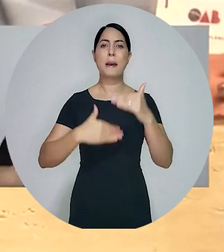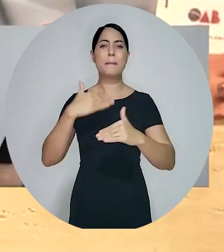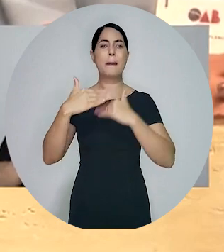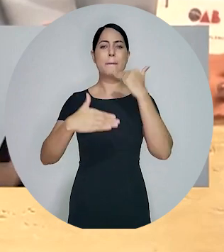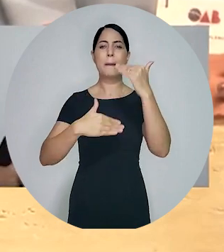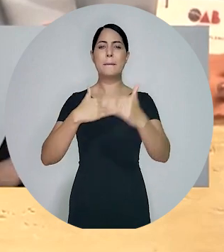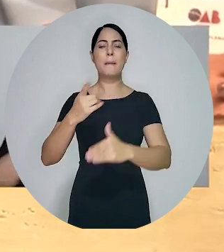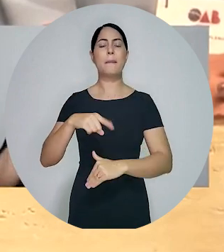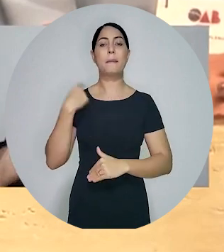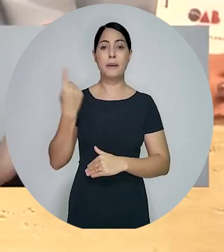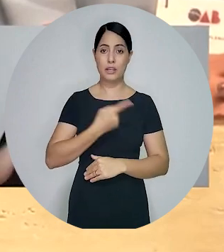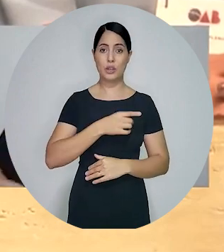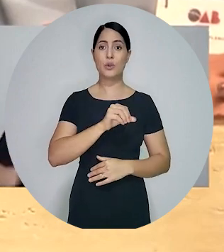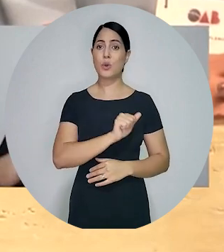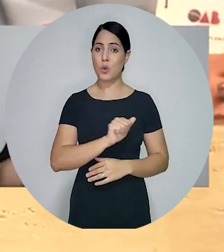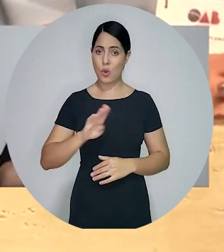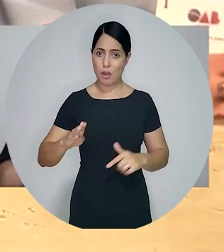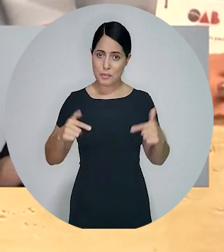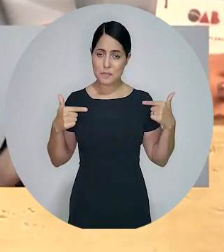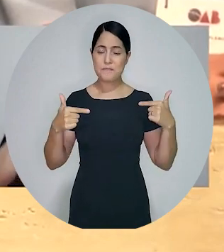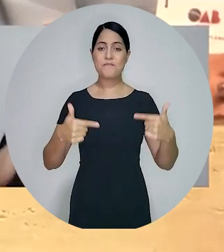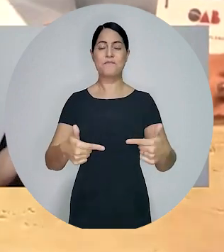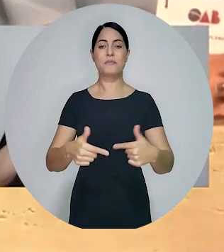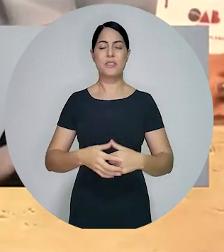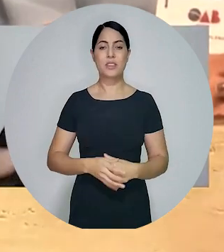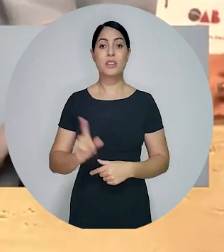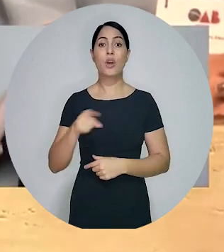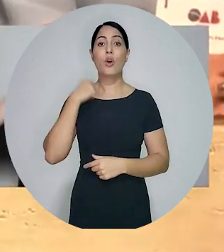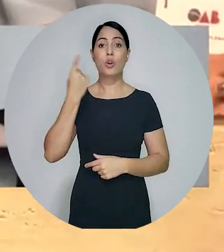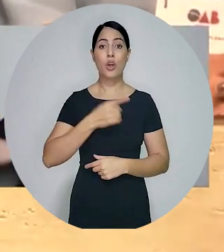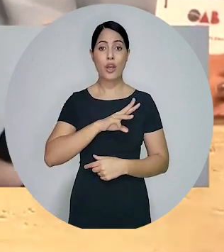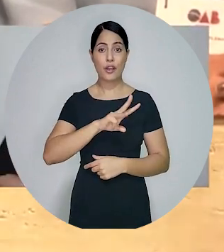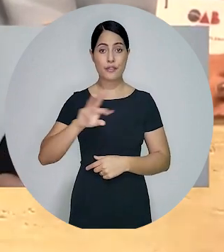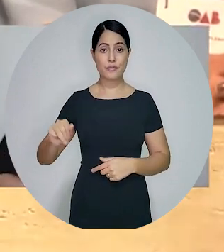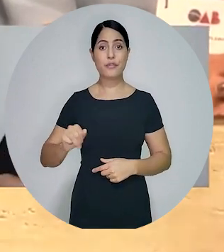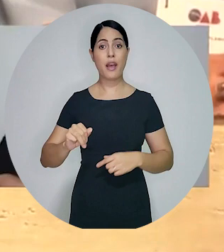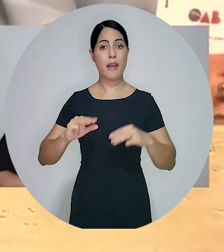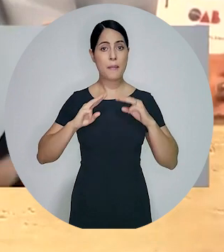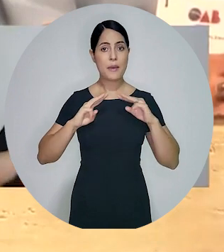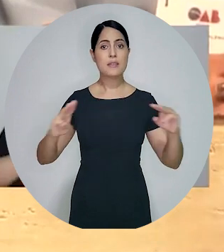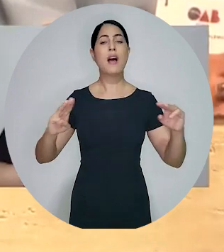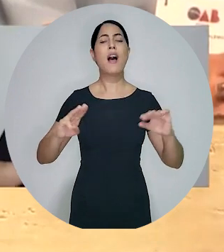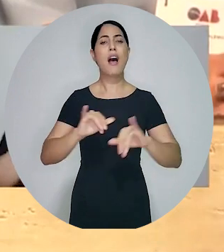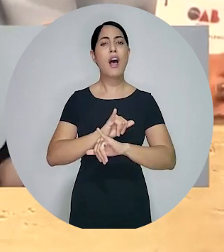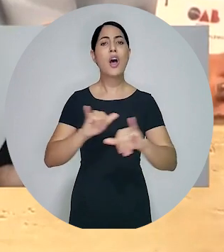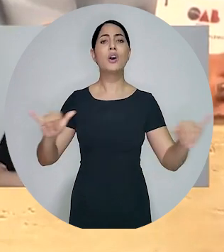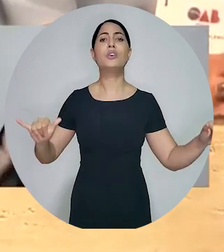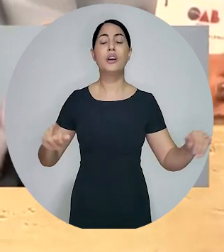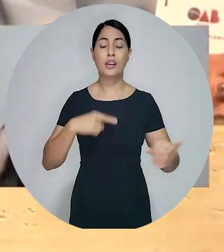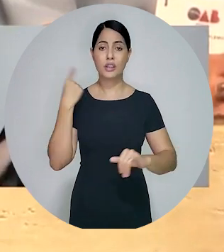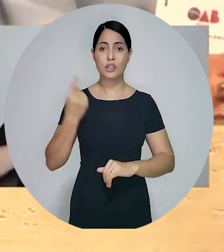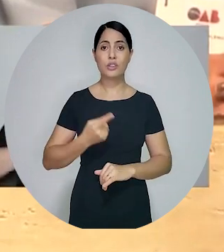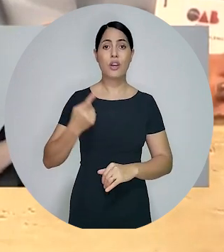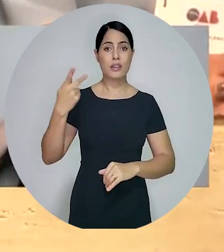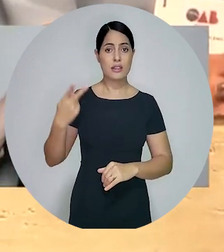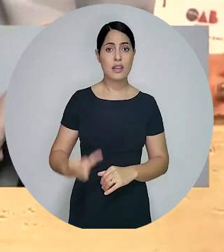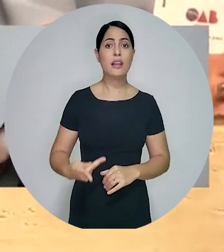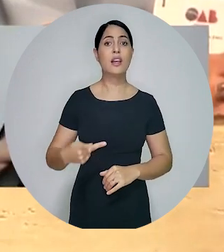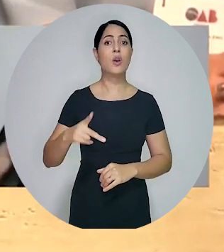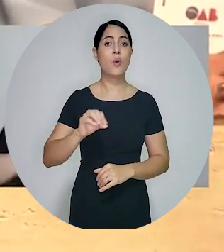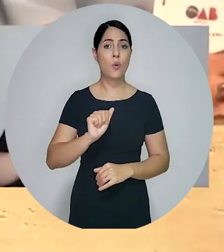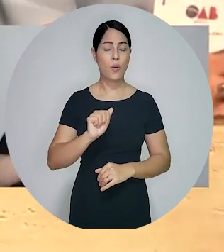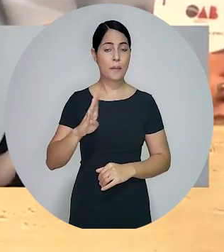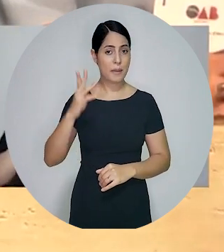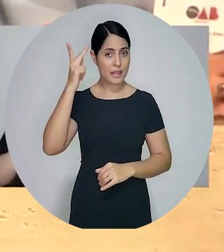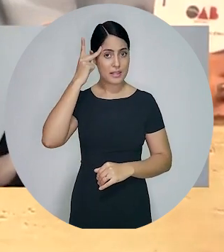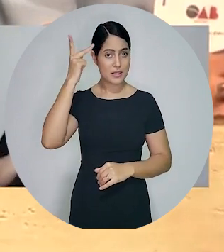ordem verdadeiramente, mestre Maris. Temos que passar uma mensagem, e é exatamente isso que está sendo construído, e a OAB de São Paulo